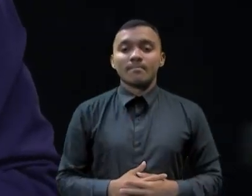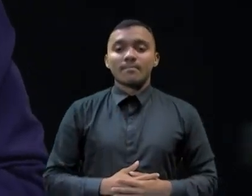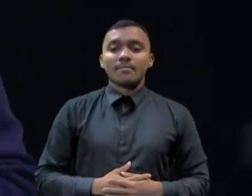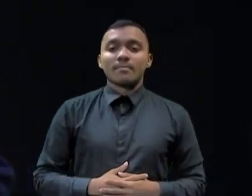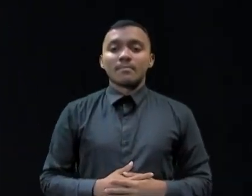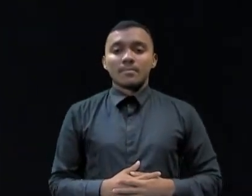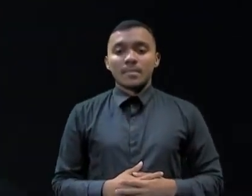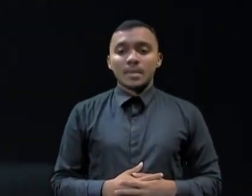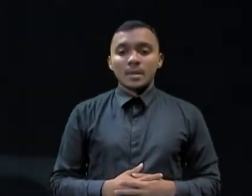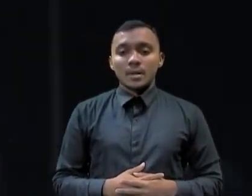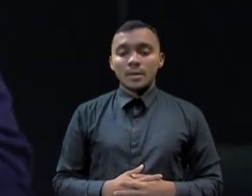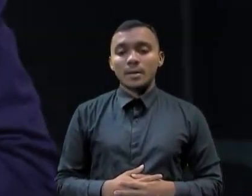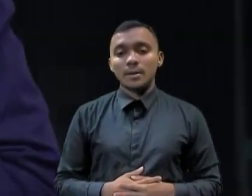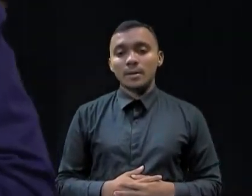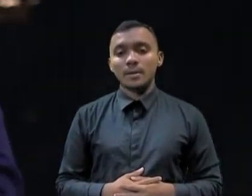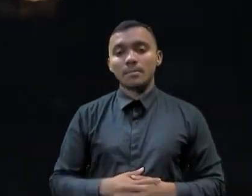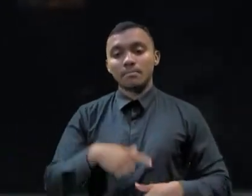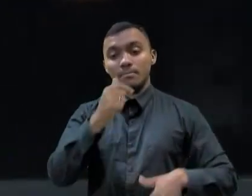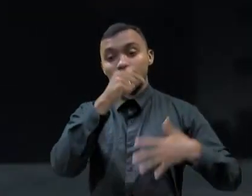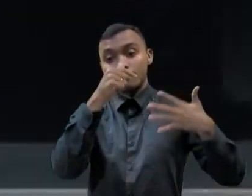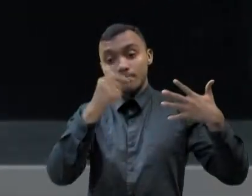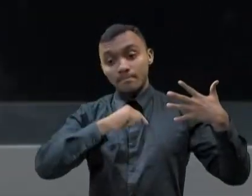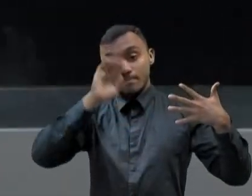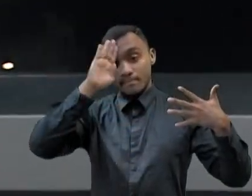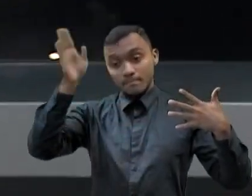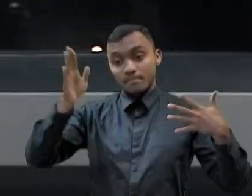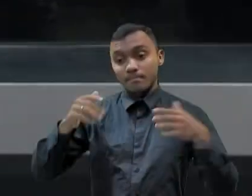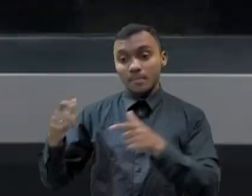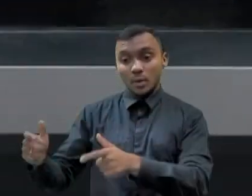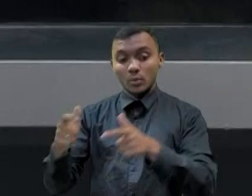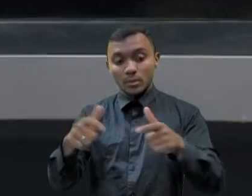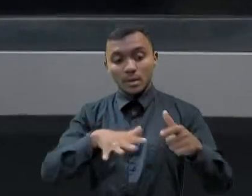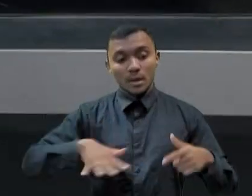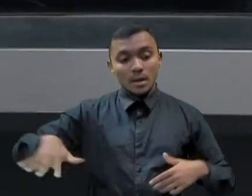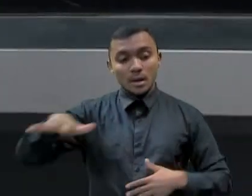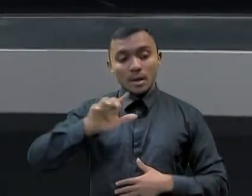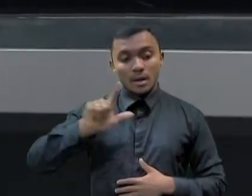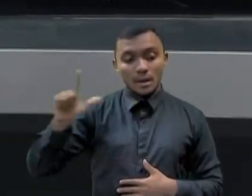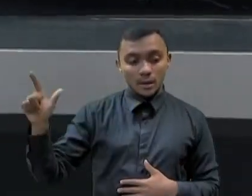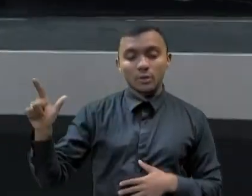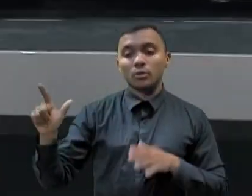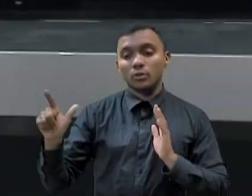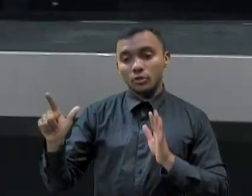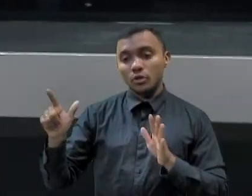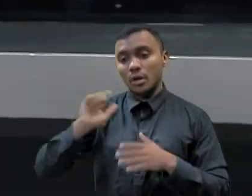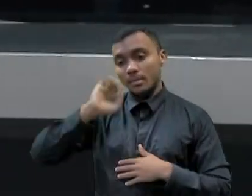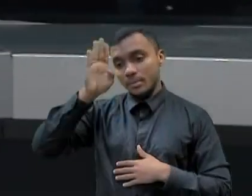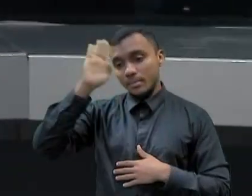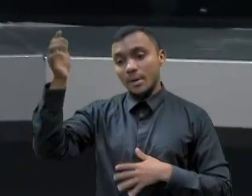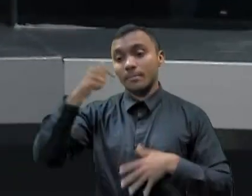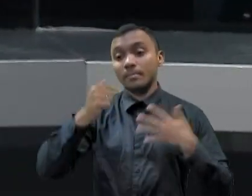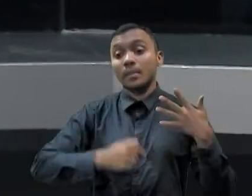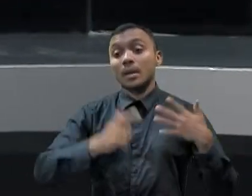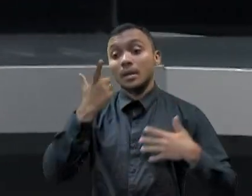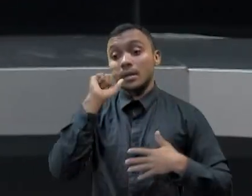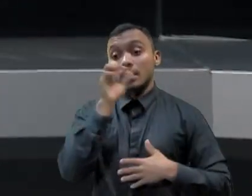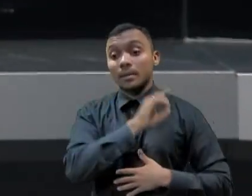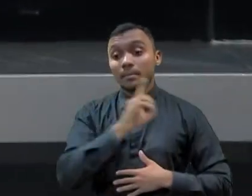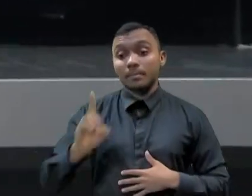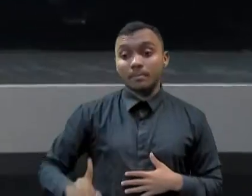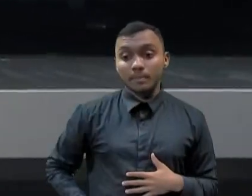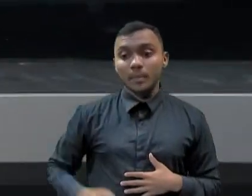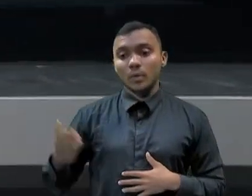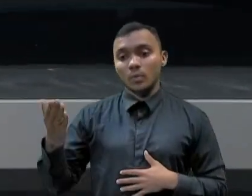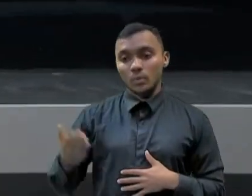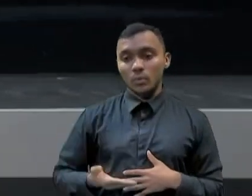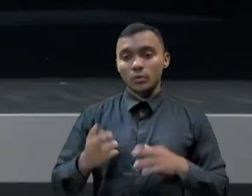As principais ações e demandas dos municípios do Litoral Leste foram destacadas pelos deputados na sessão